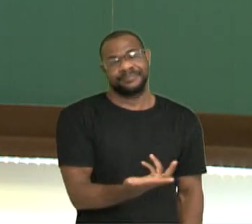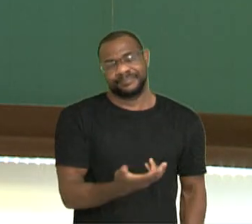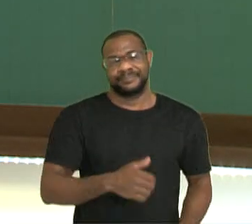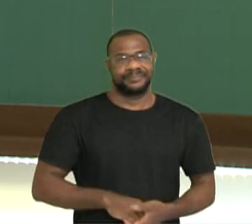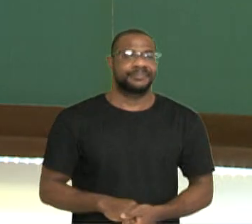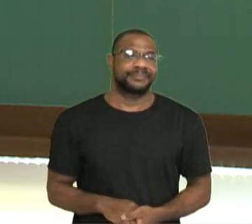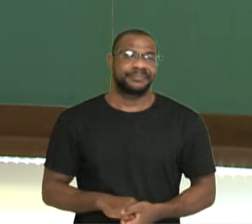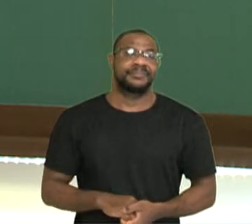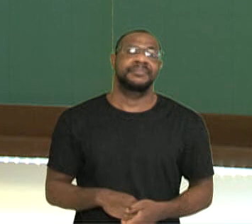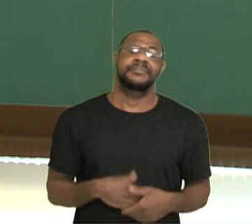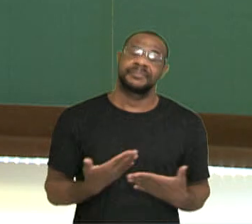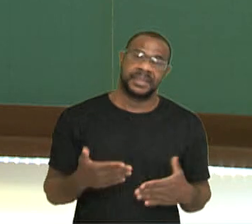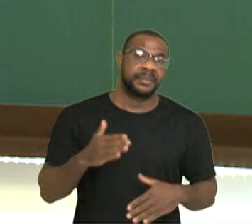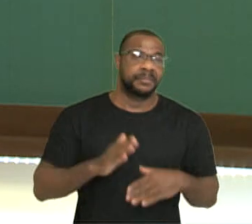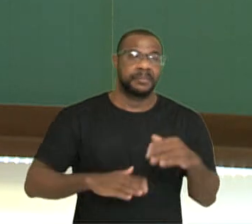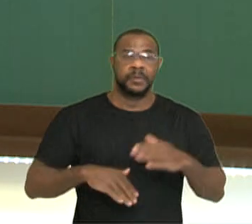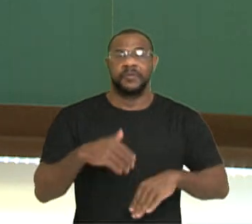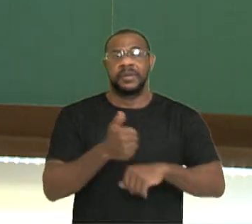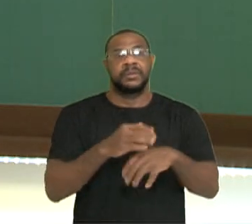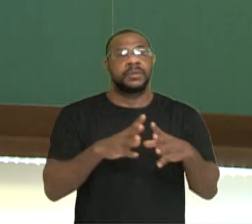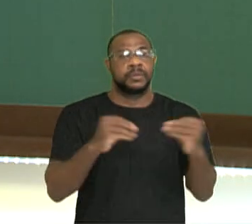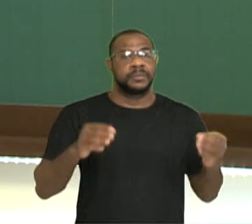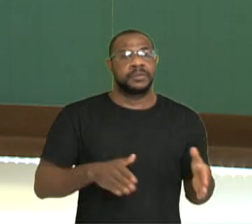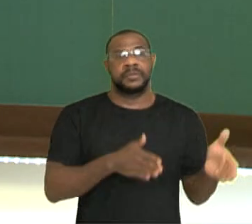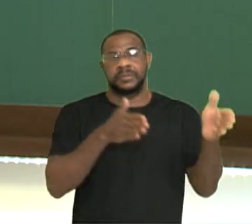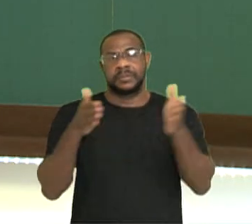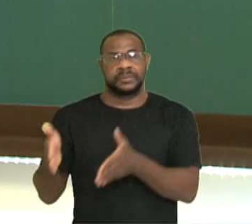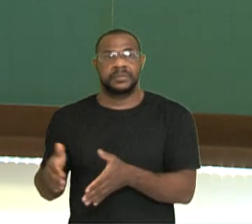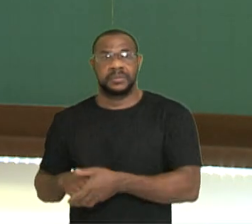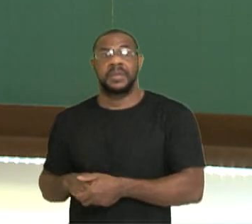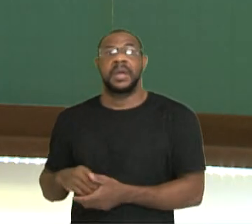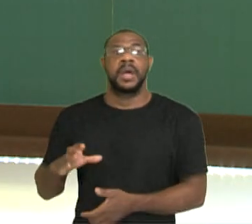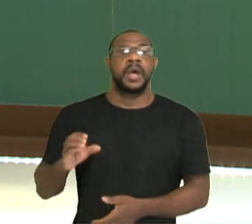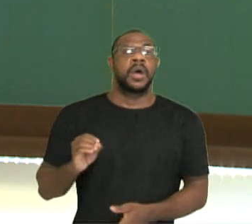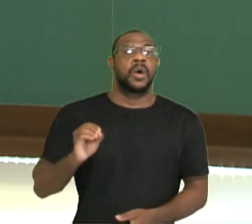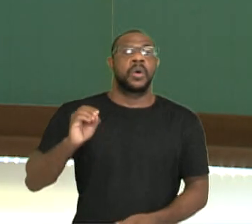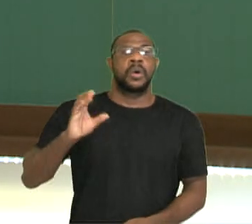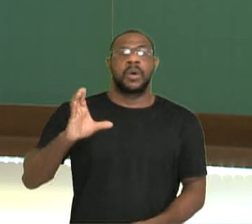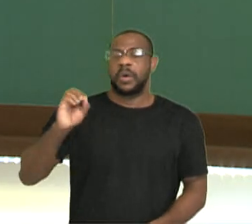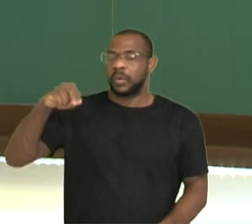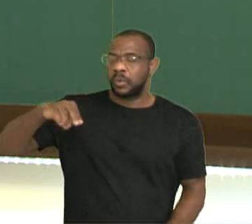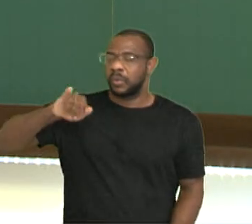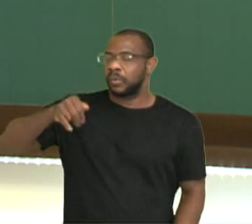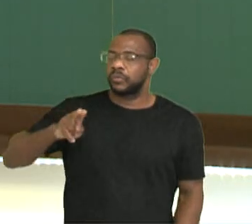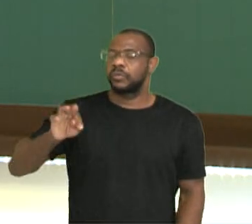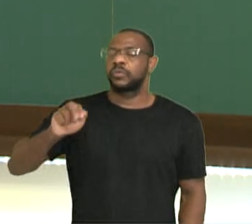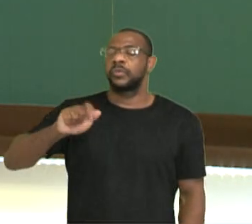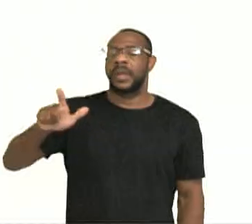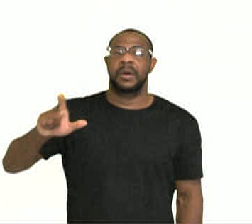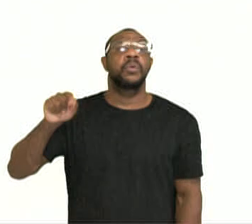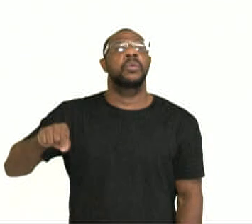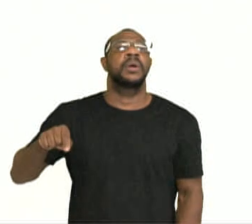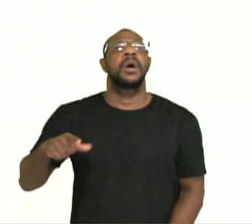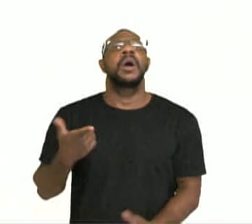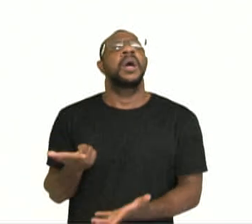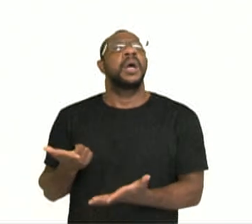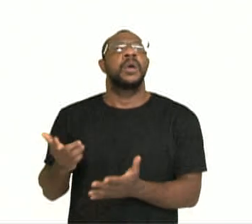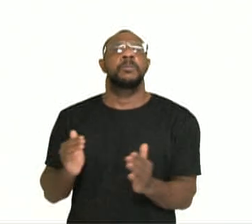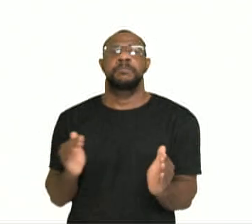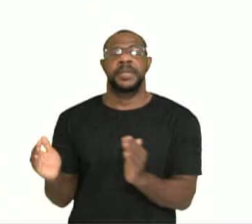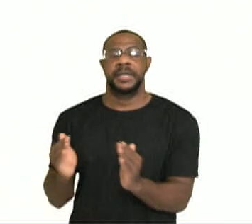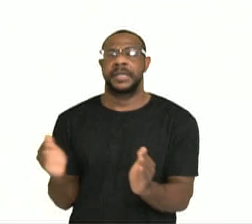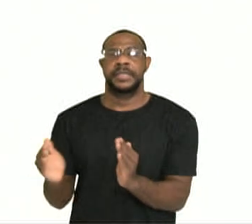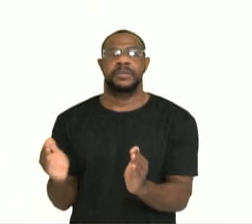são profissões que desapareceram. E o desemprego conjuntural é de um determinado momento.